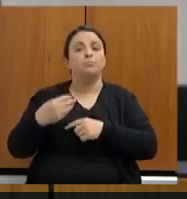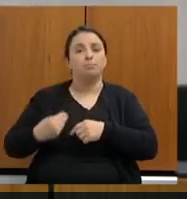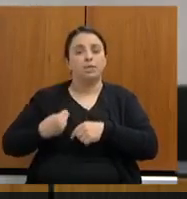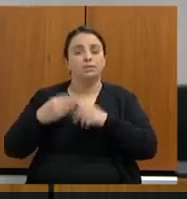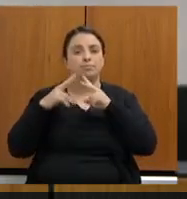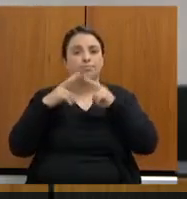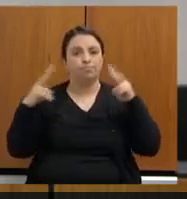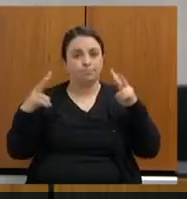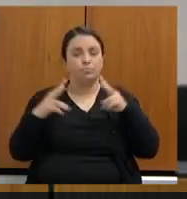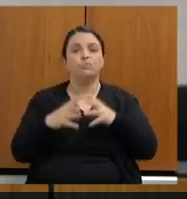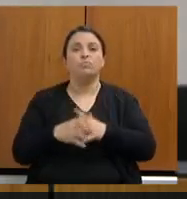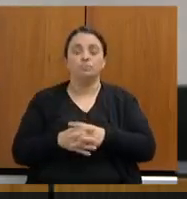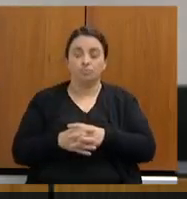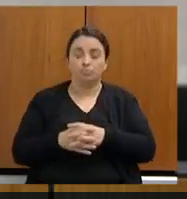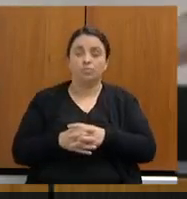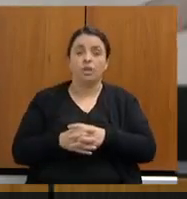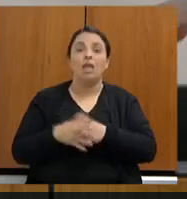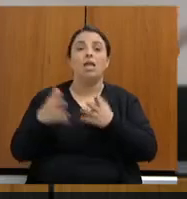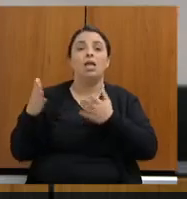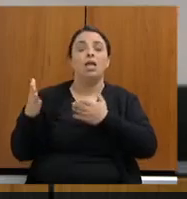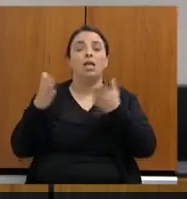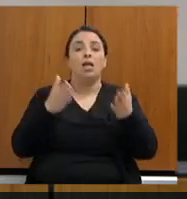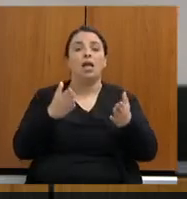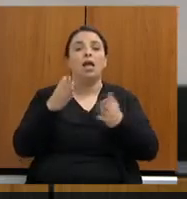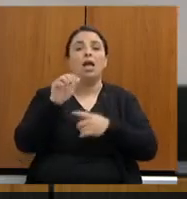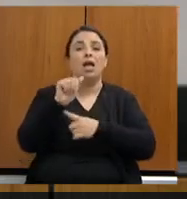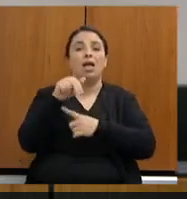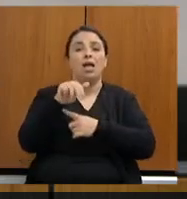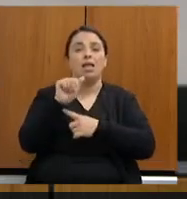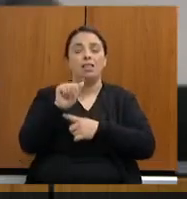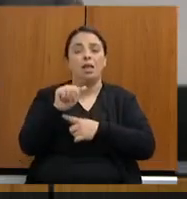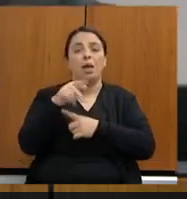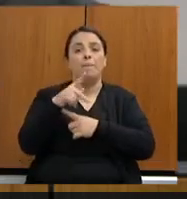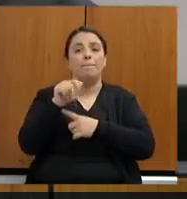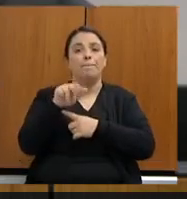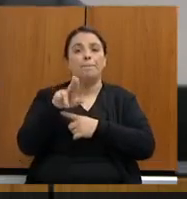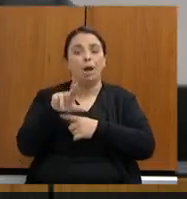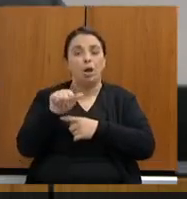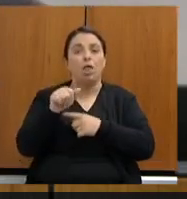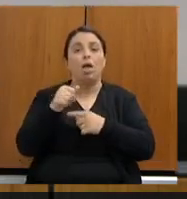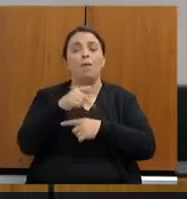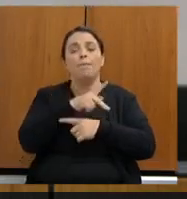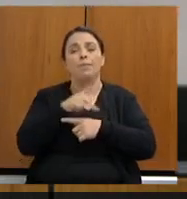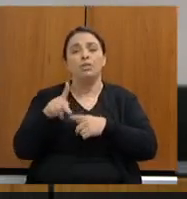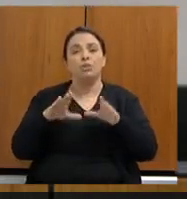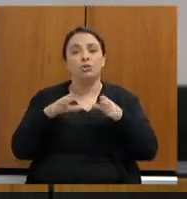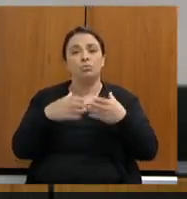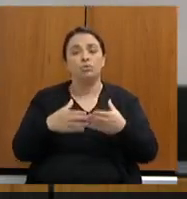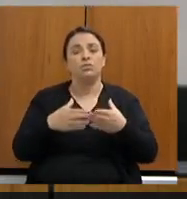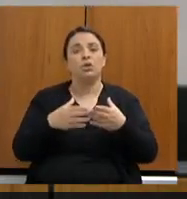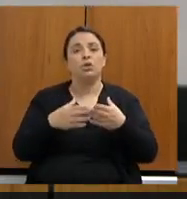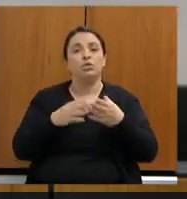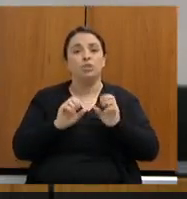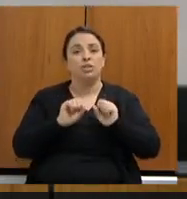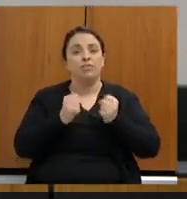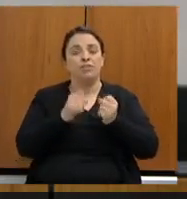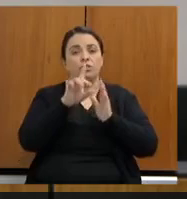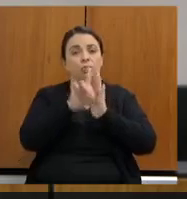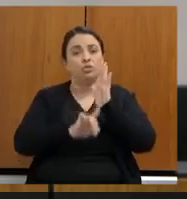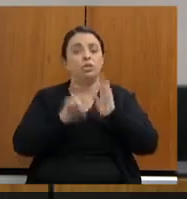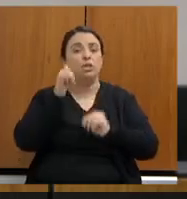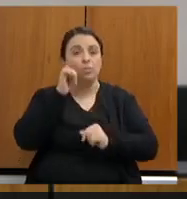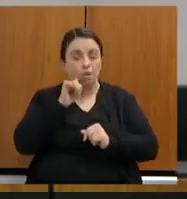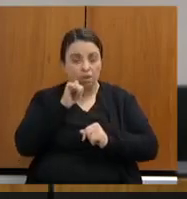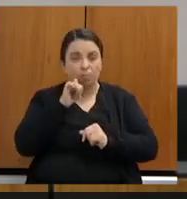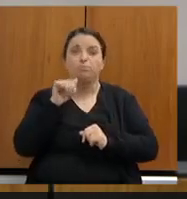passa a palavra a eurodeputada Ana Paula presidente da Comissão de defesa dos direitos da mulher para